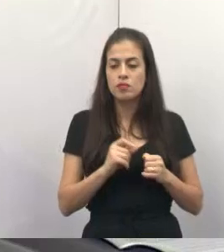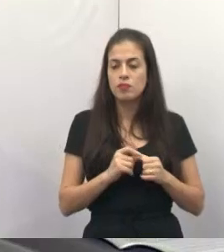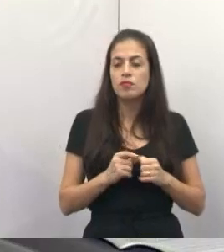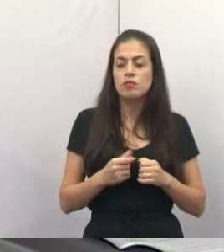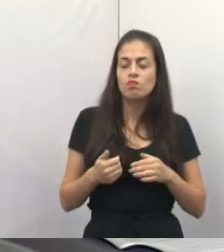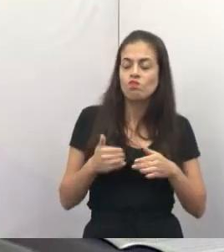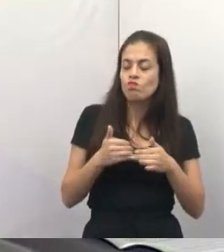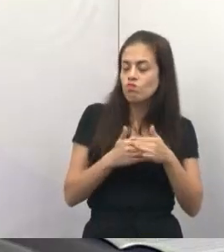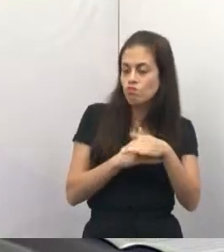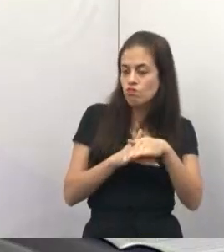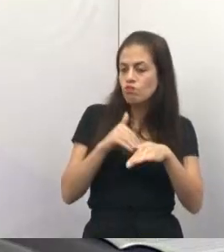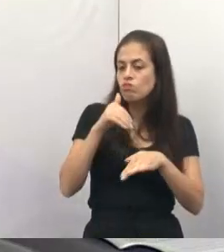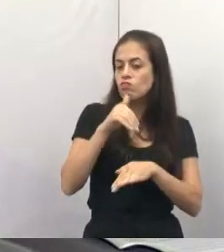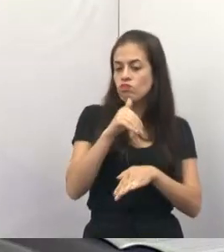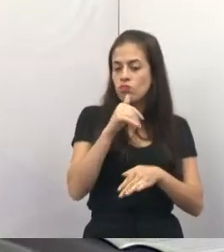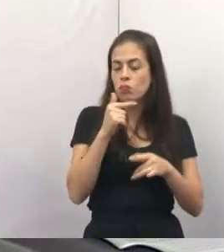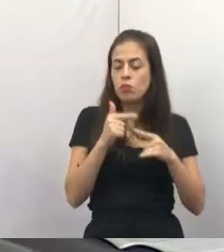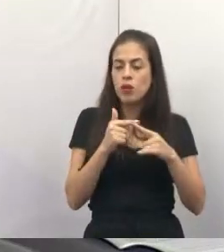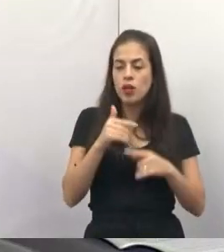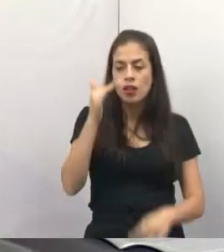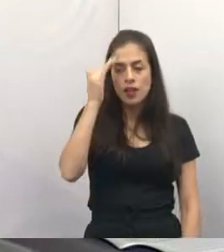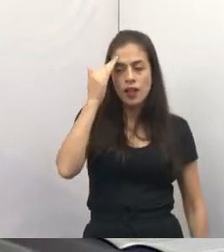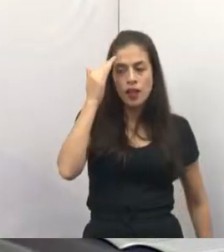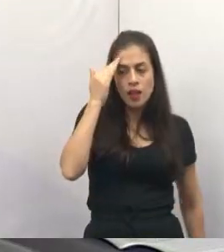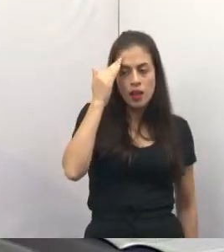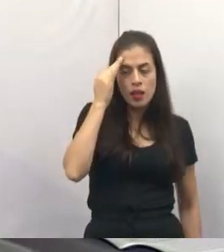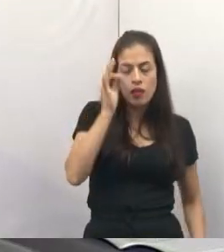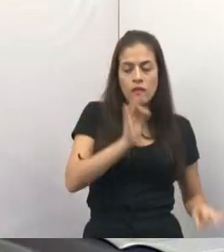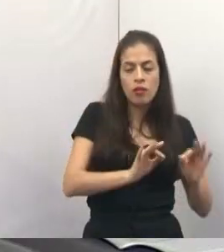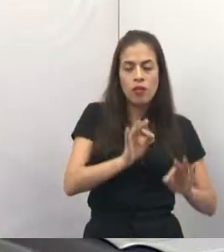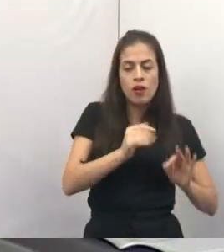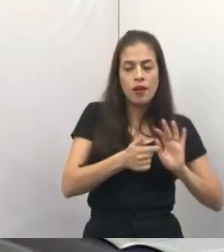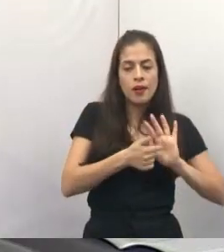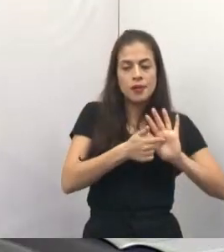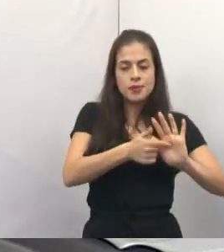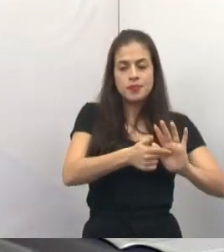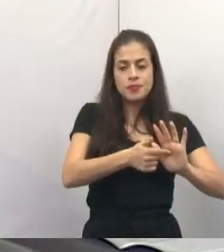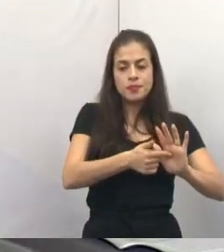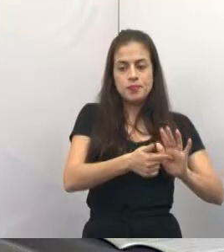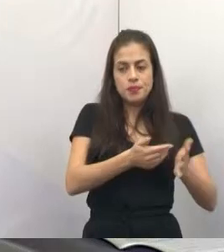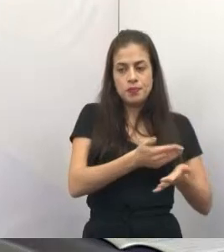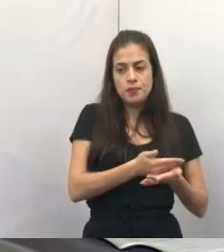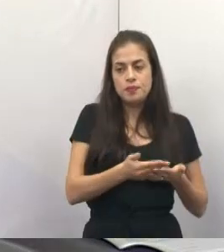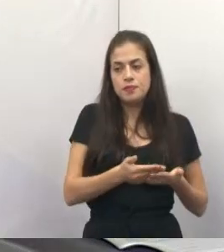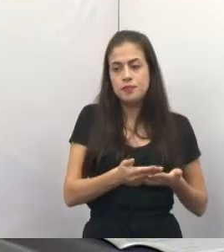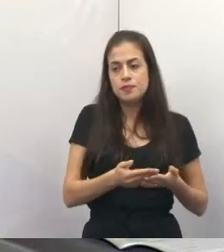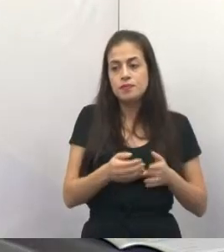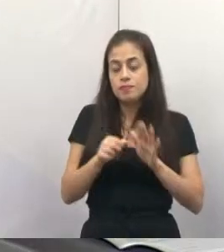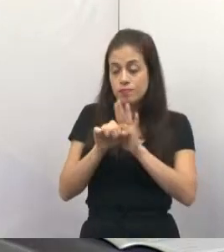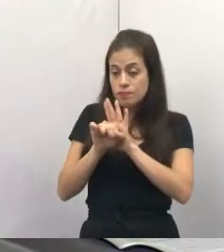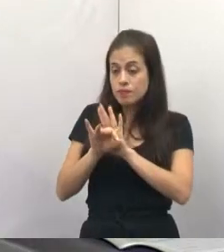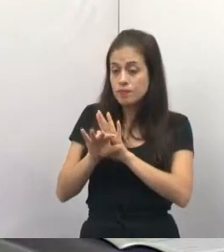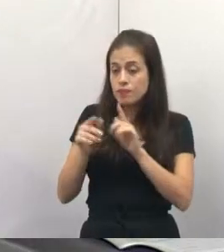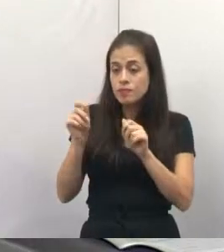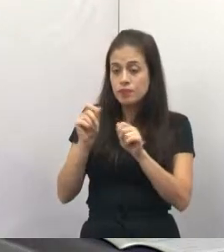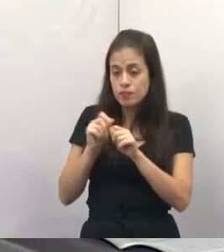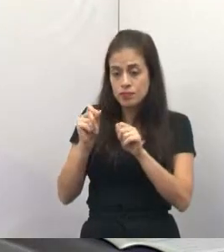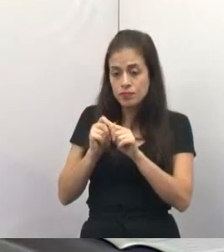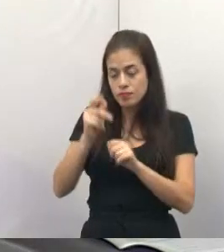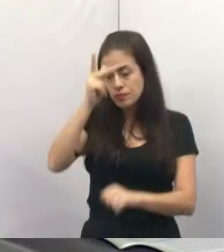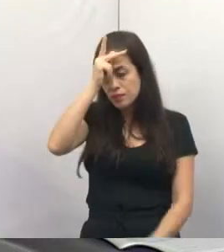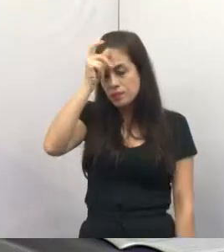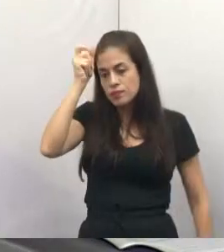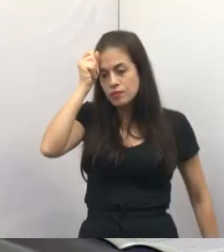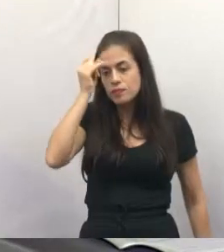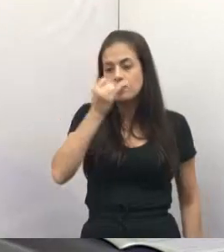ocasião o jurídico estava apontando esse vício de iniciativa e fiz então a indicação ao prefeito